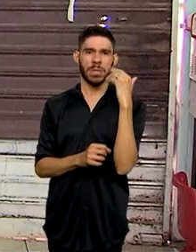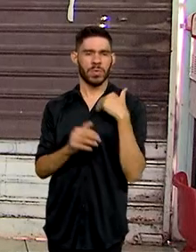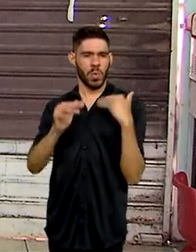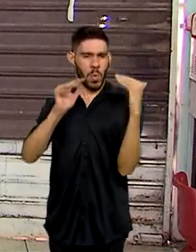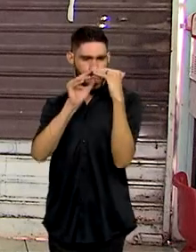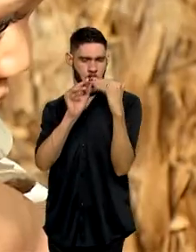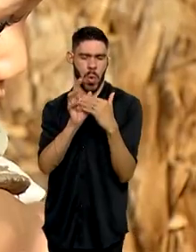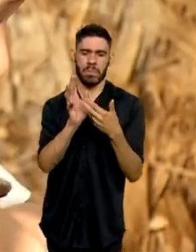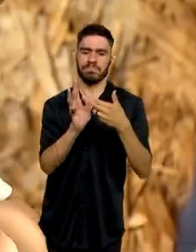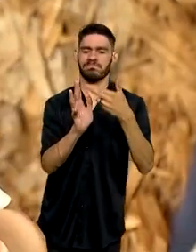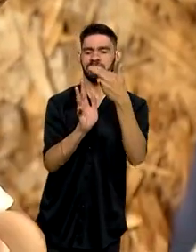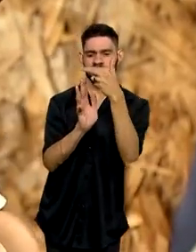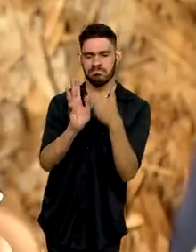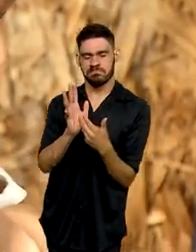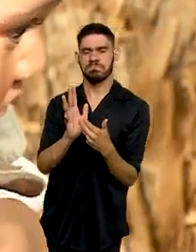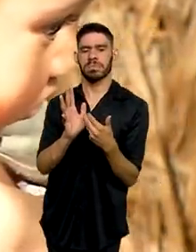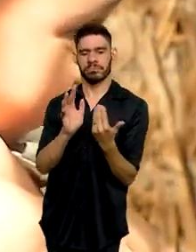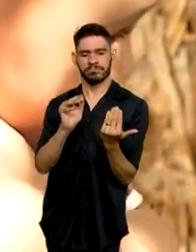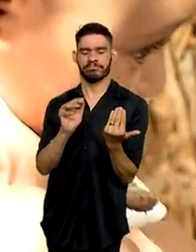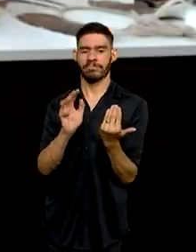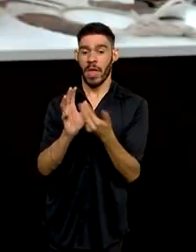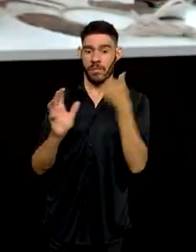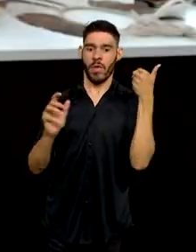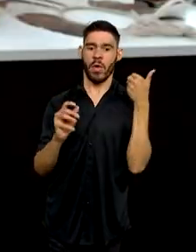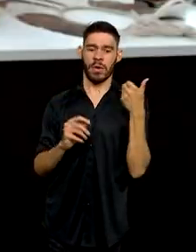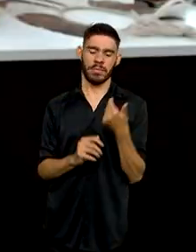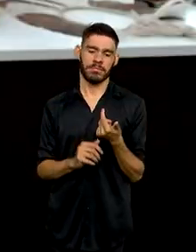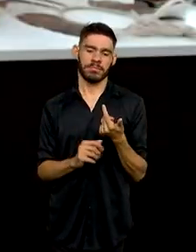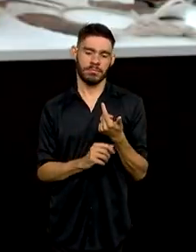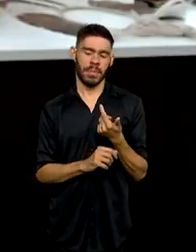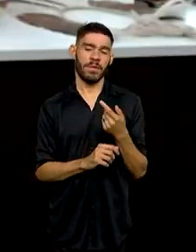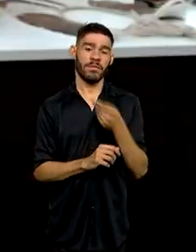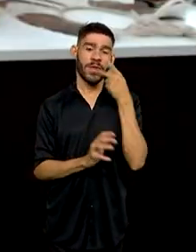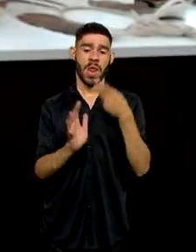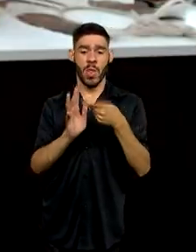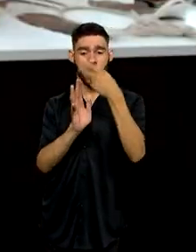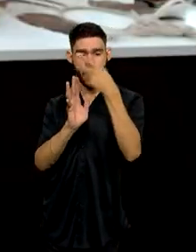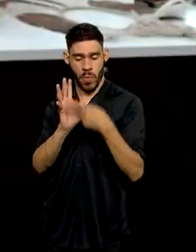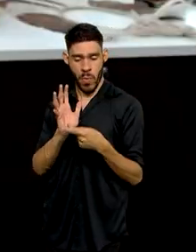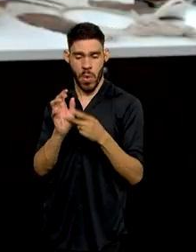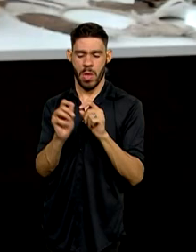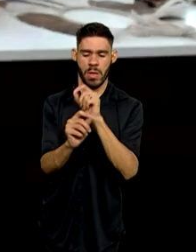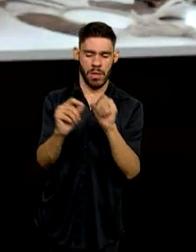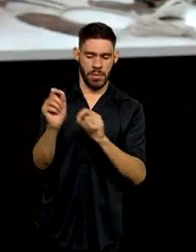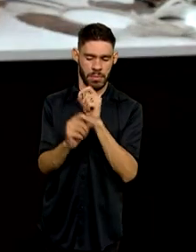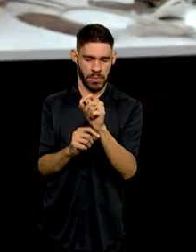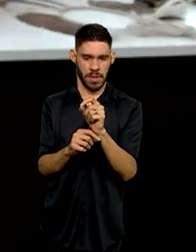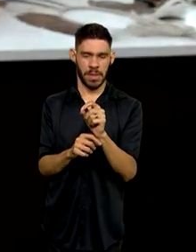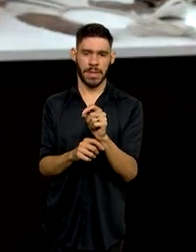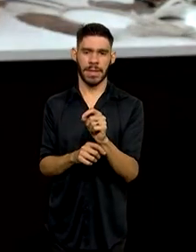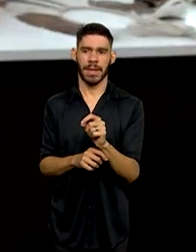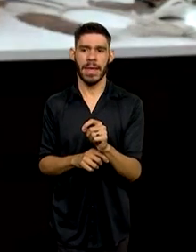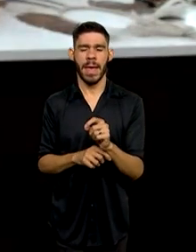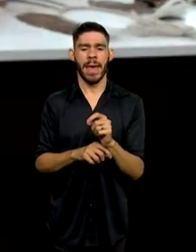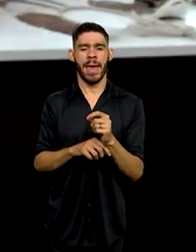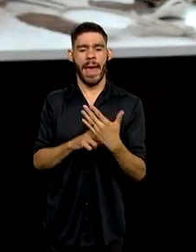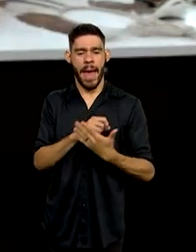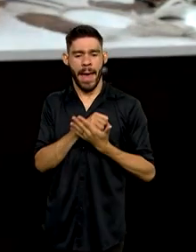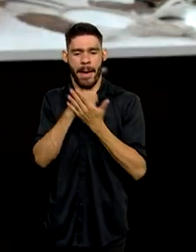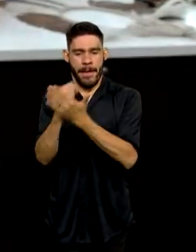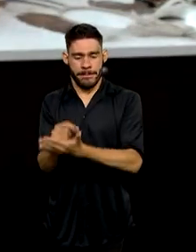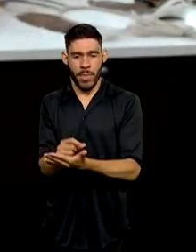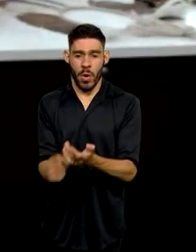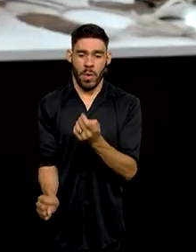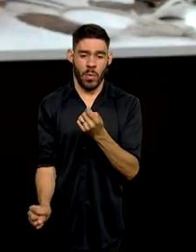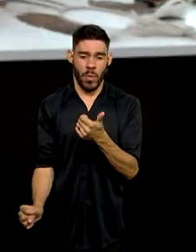os requisitos e estavam fora do programa. Nós estamos falando de um programa que atinge quase 55 milhões